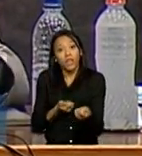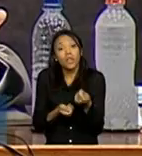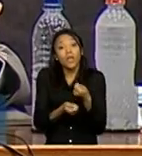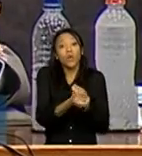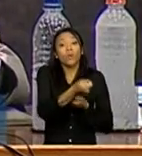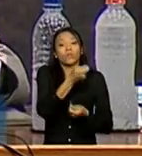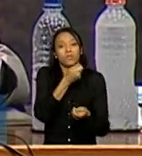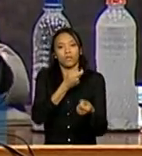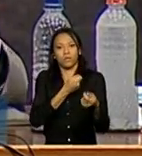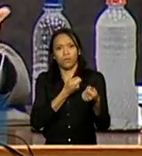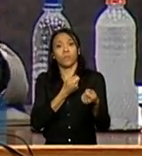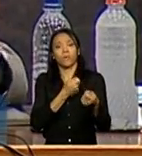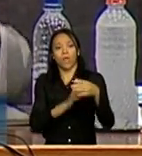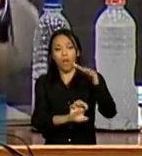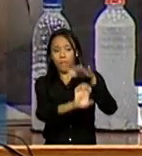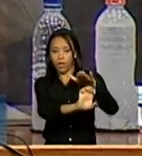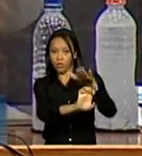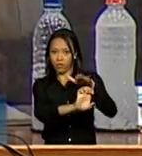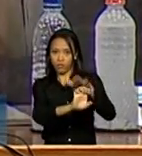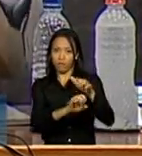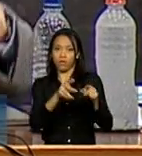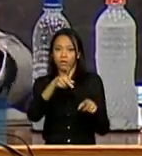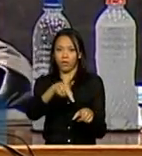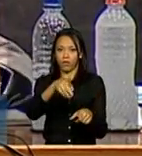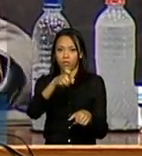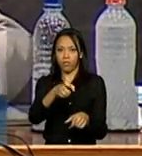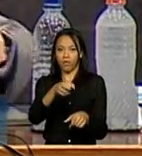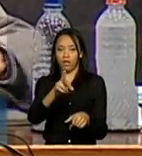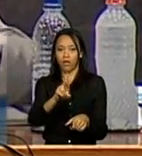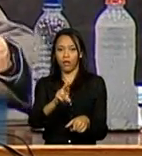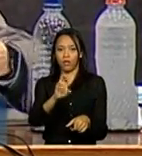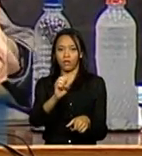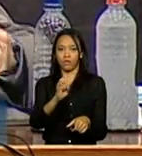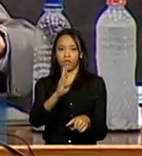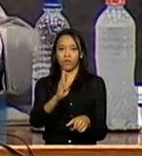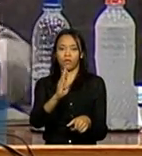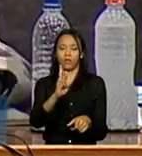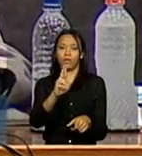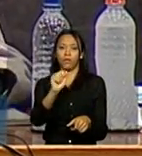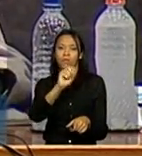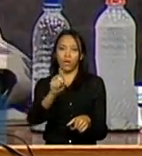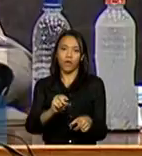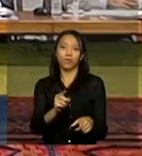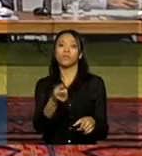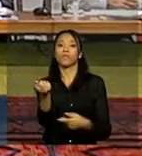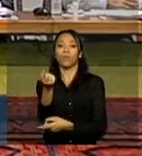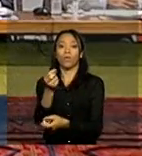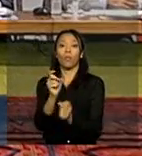Petrobras com o mercado posterior, negociação posterior. Não entra na composição atual.